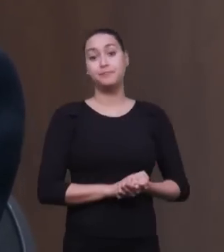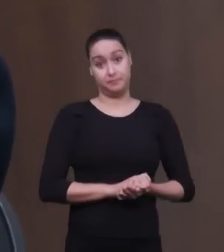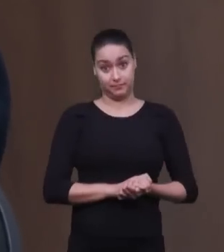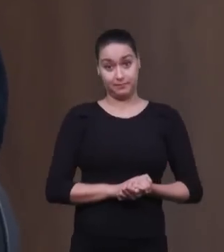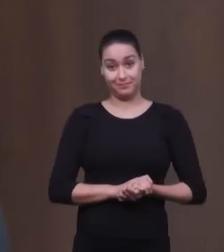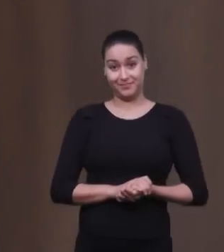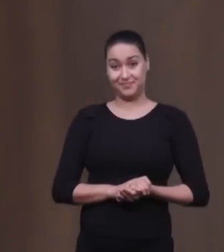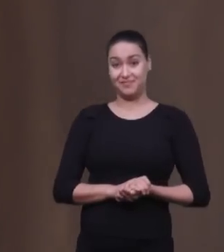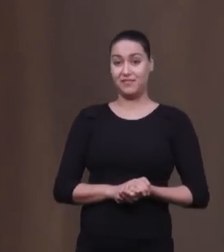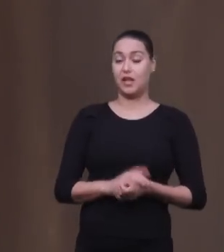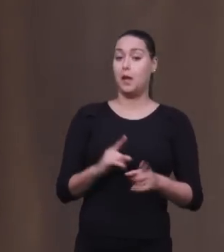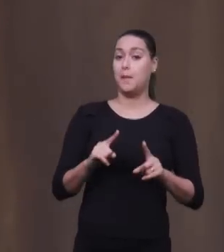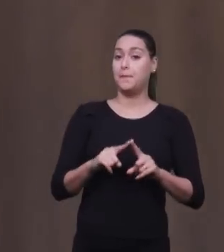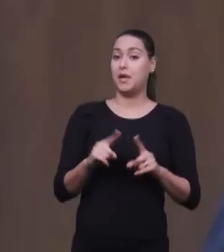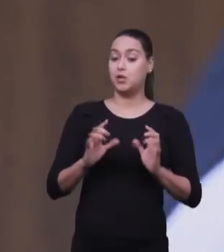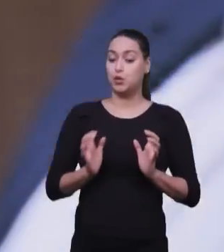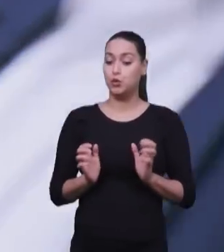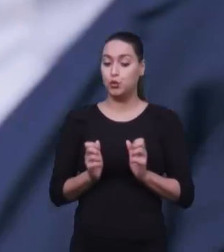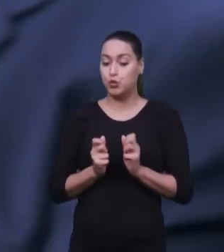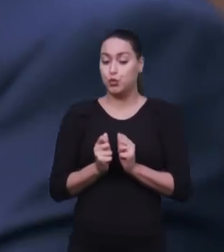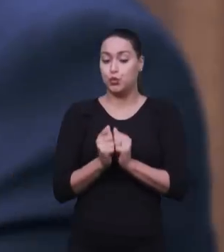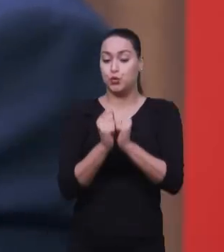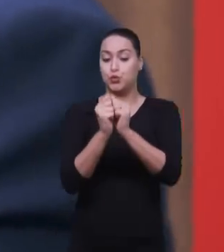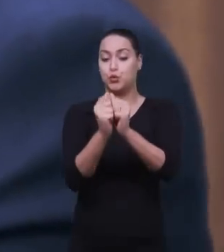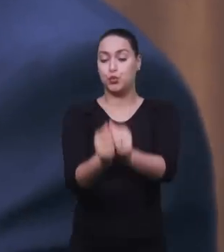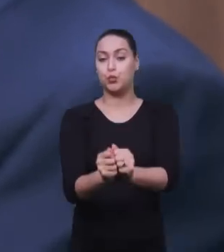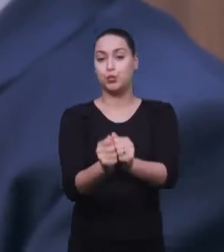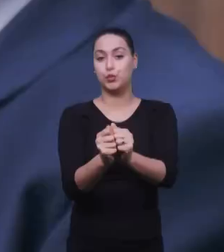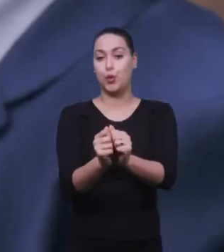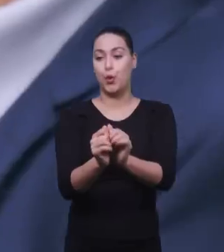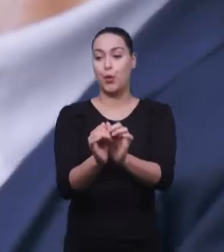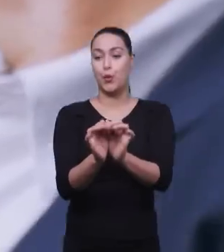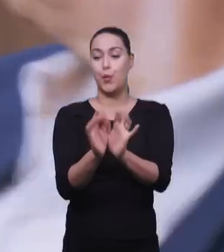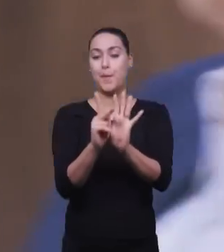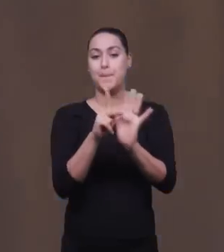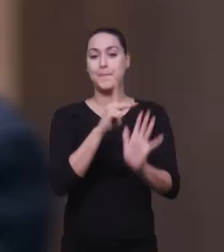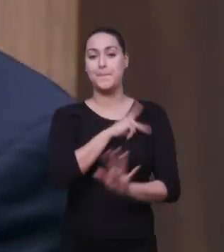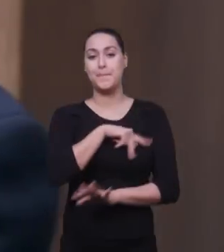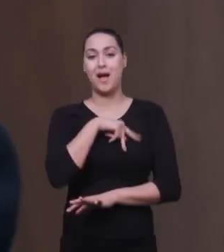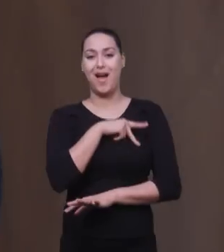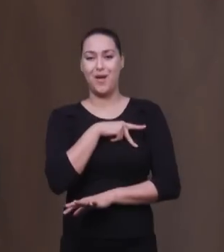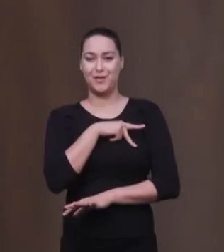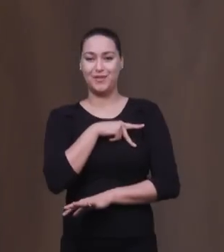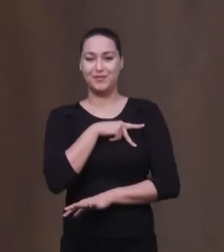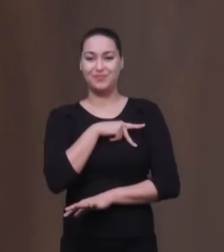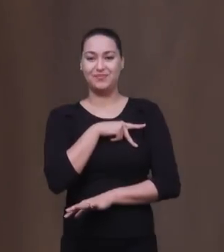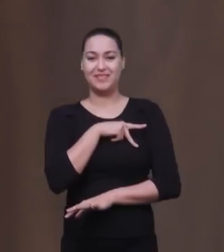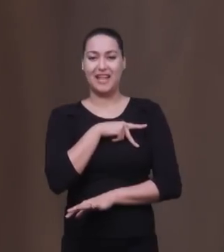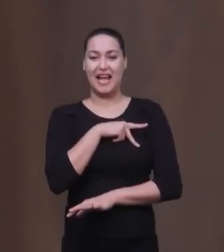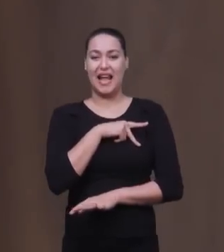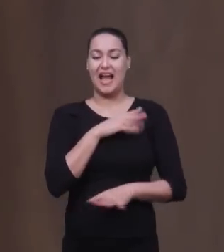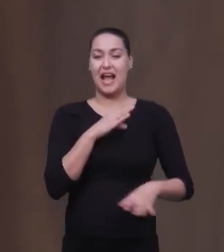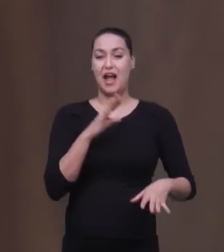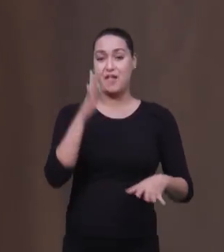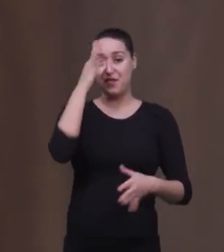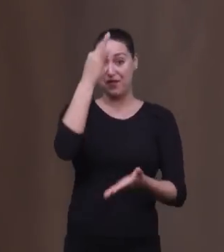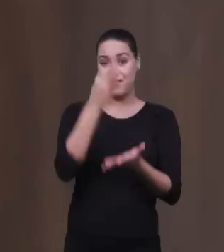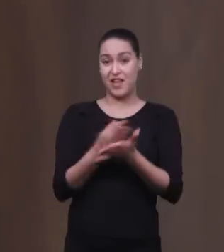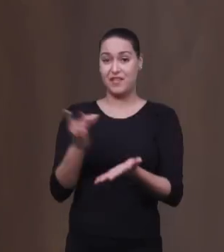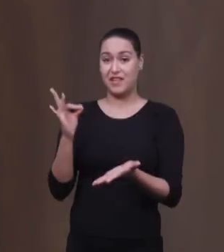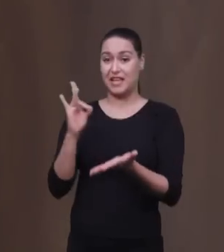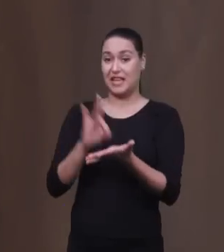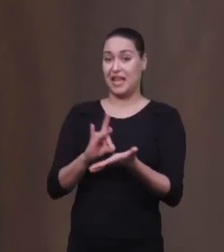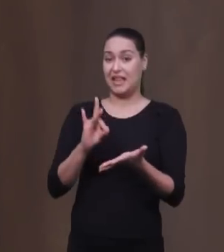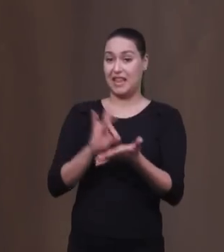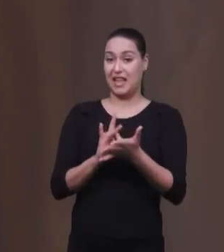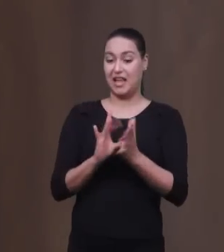no último versículo, diz assim, se ajuntaram a Paulo. Então, a fé verdadeira, ela agrega, ela não